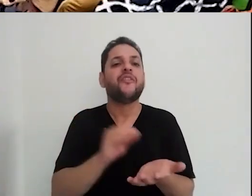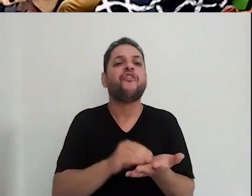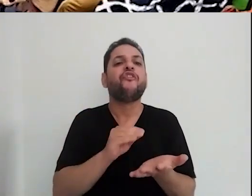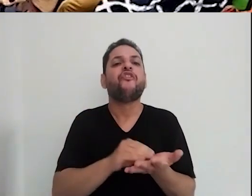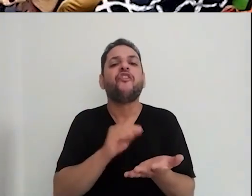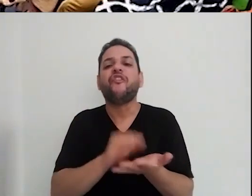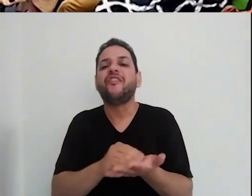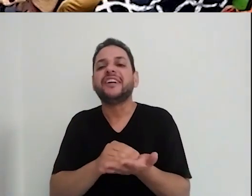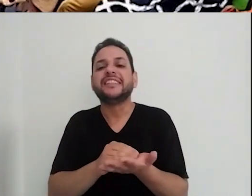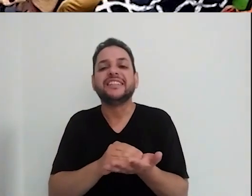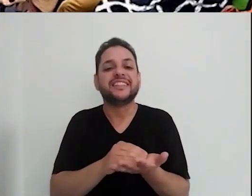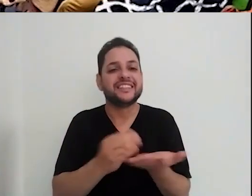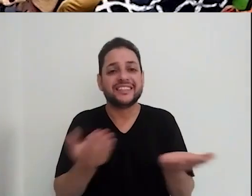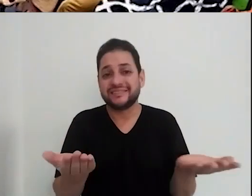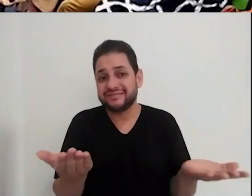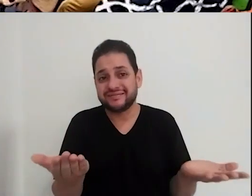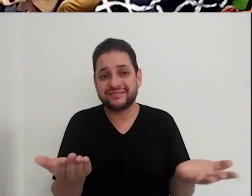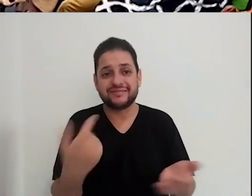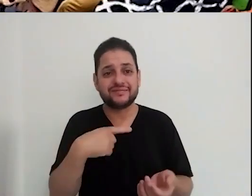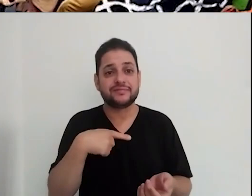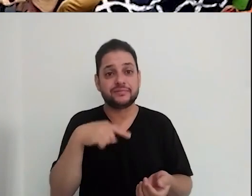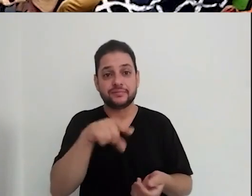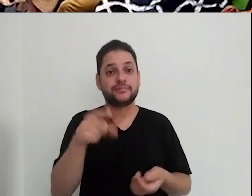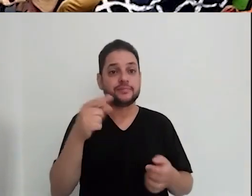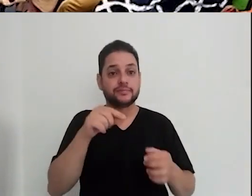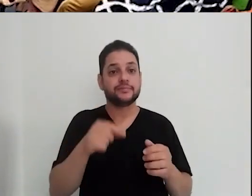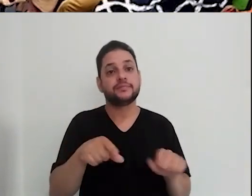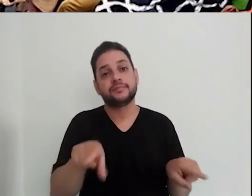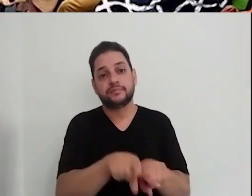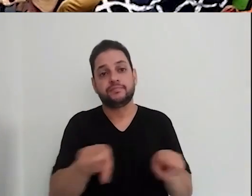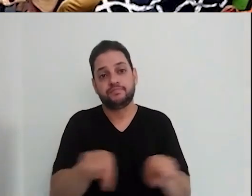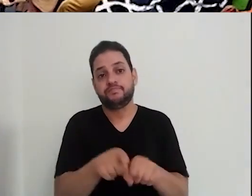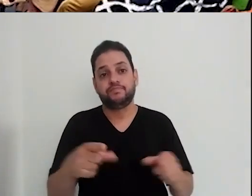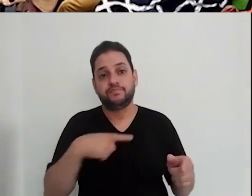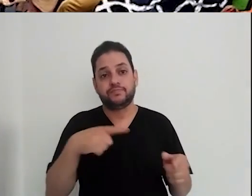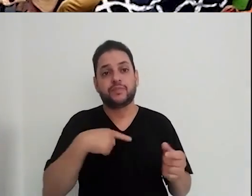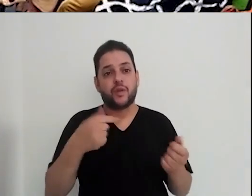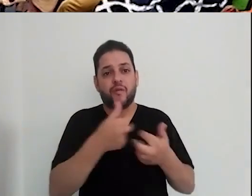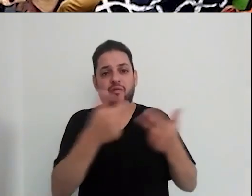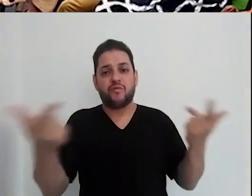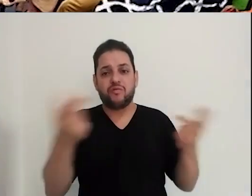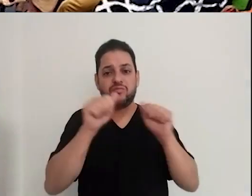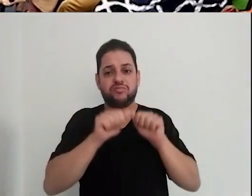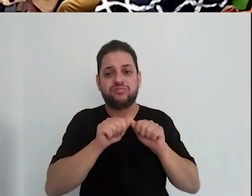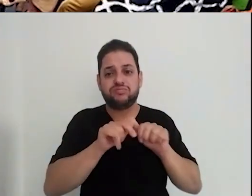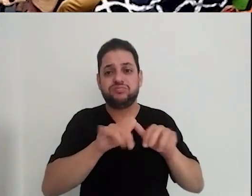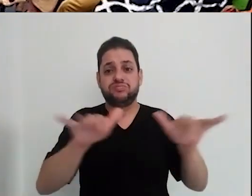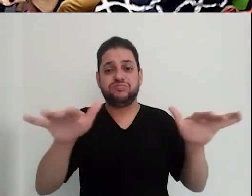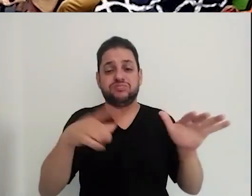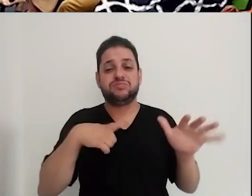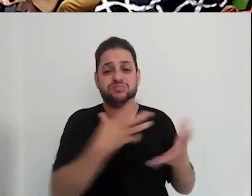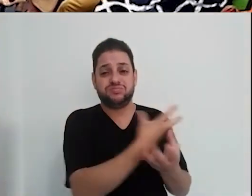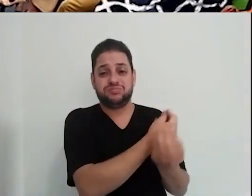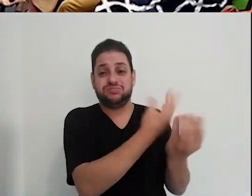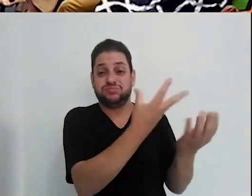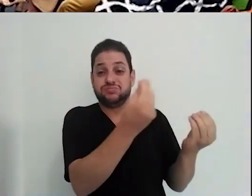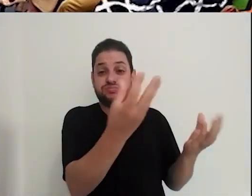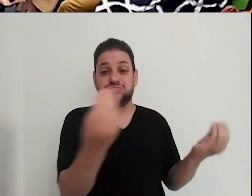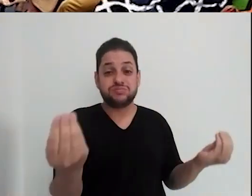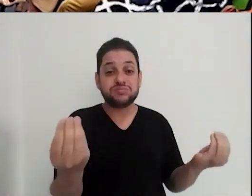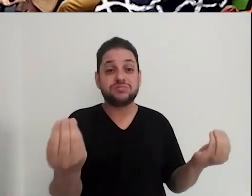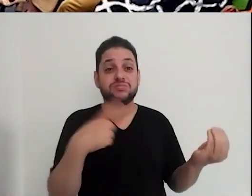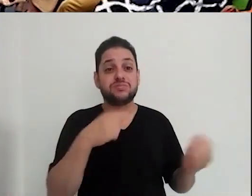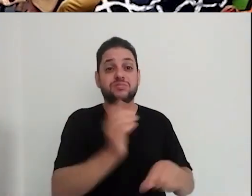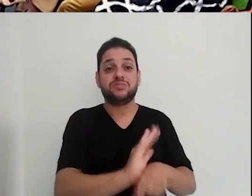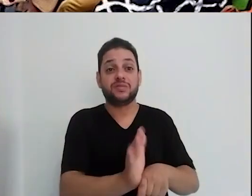que com essa profusão de coisas, de oferta que tem hoje em dia, né? A filme,